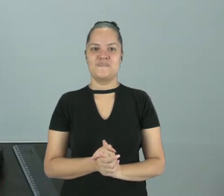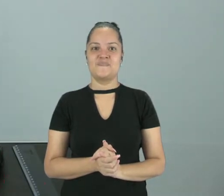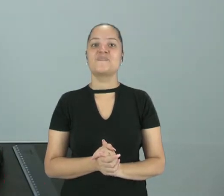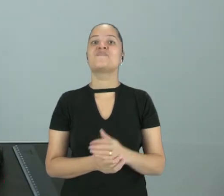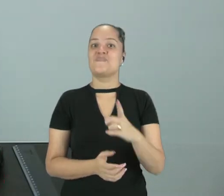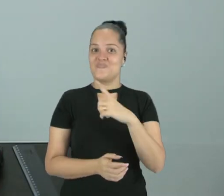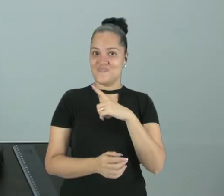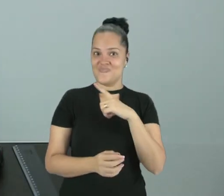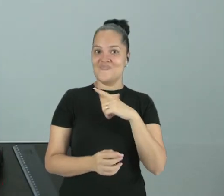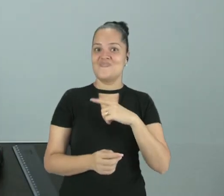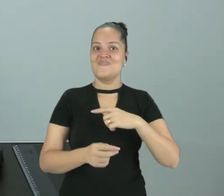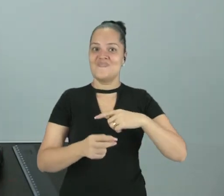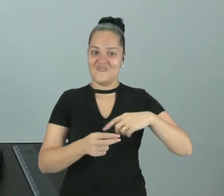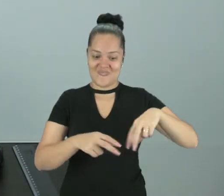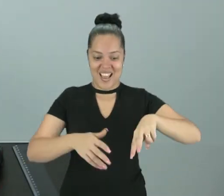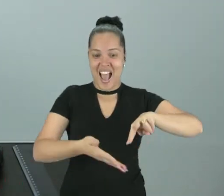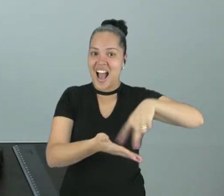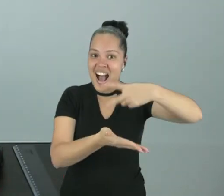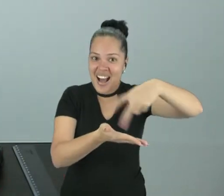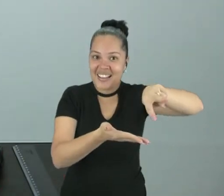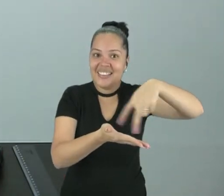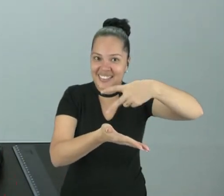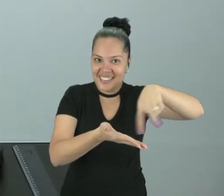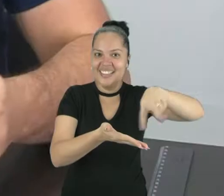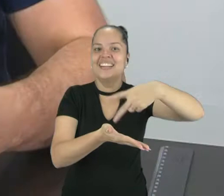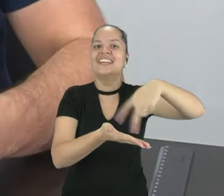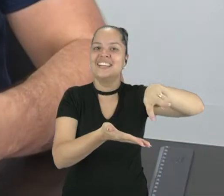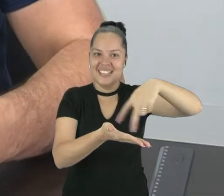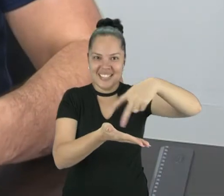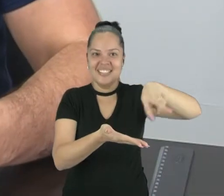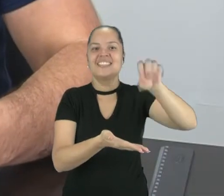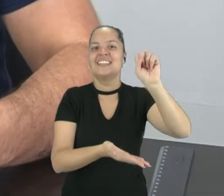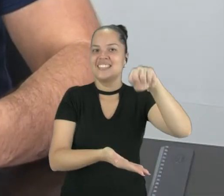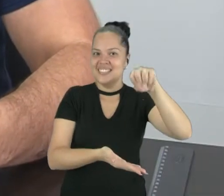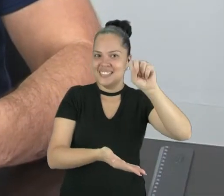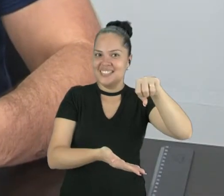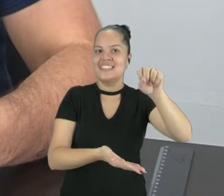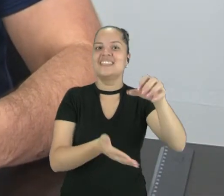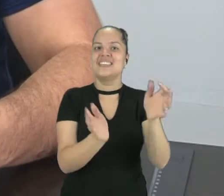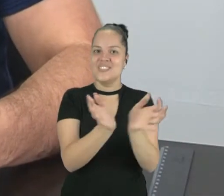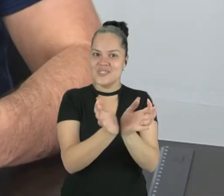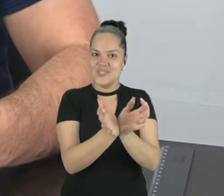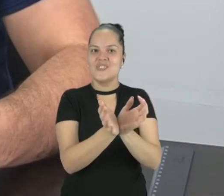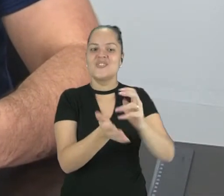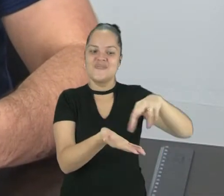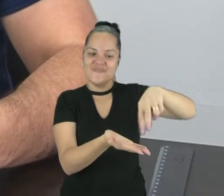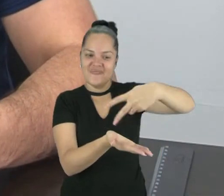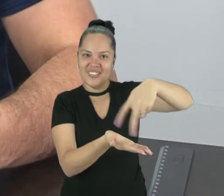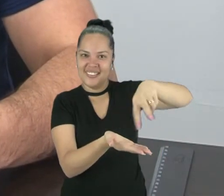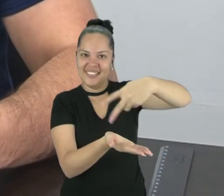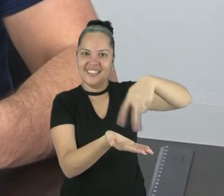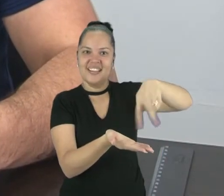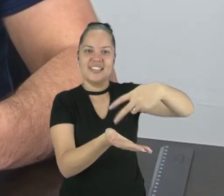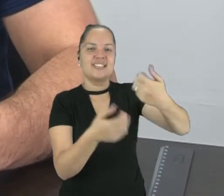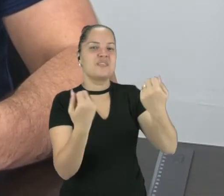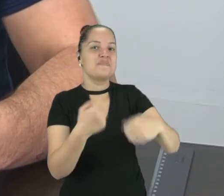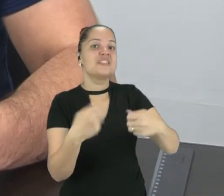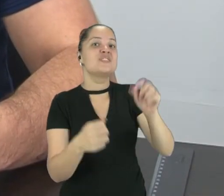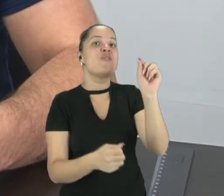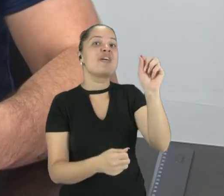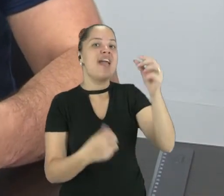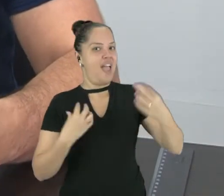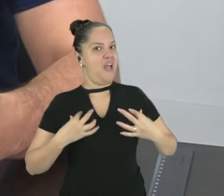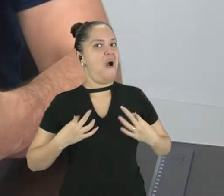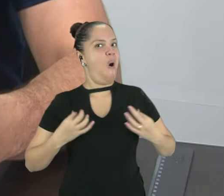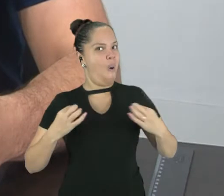quadrilha né Nós temos a nossa quadrilha e para participar da quadrilha tem que ter o que as